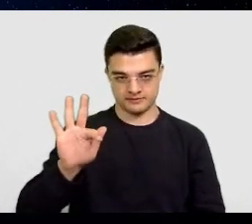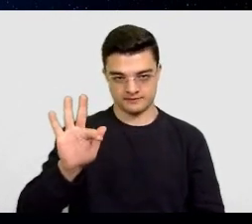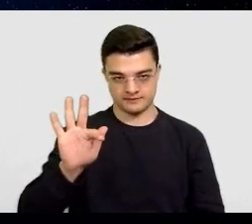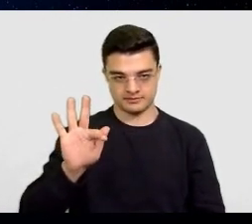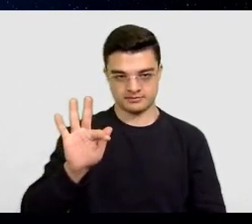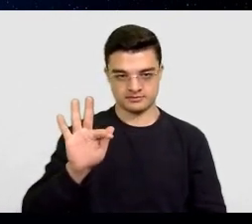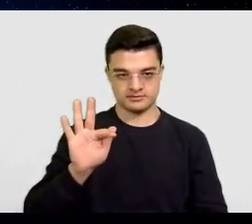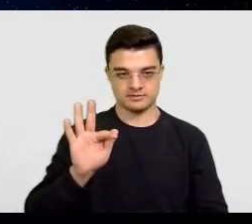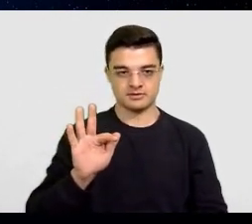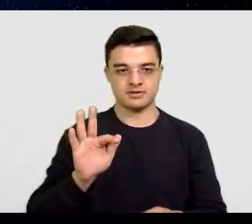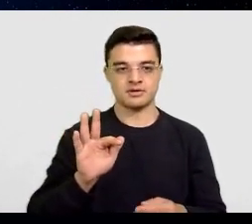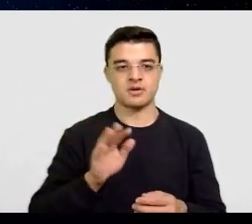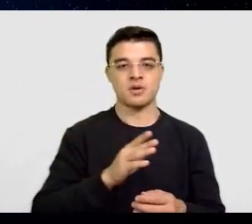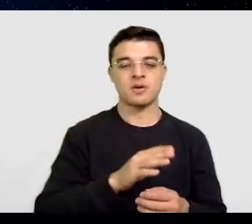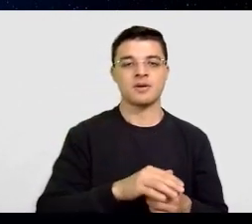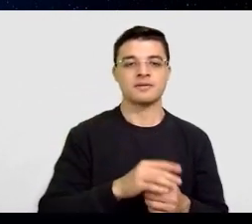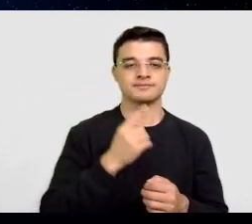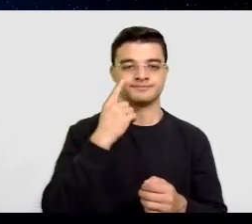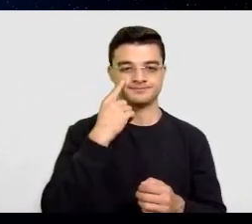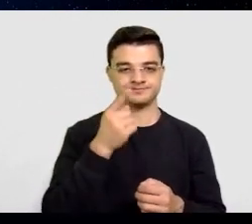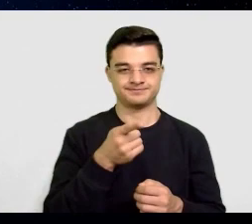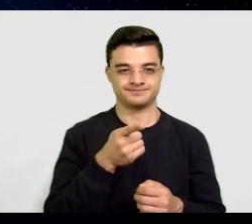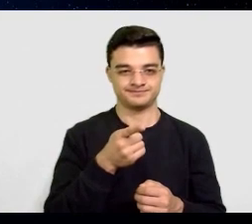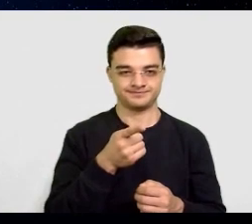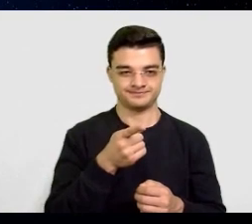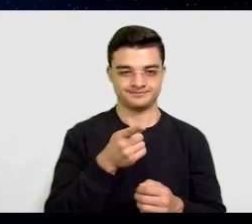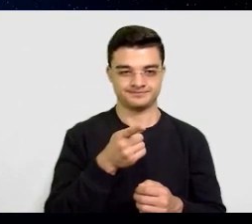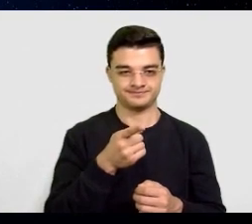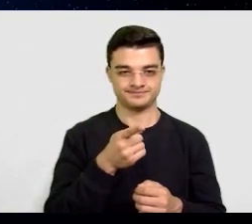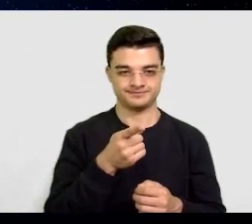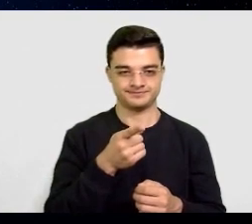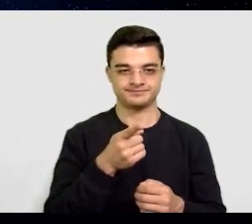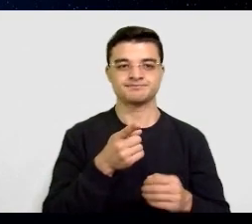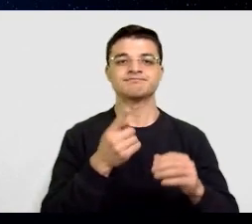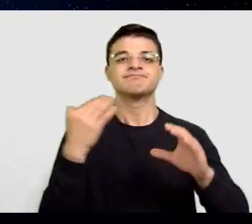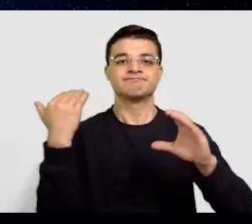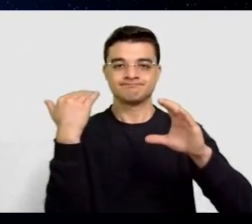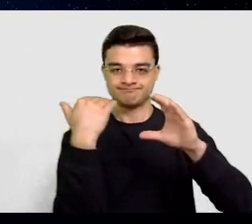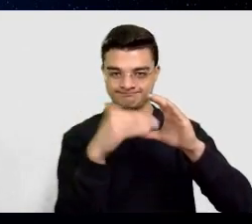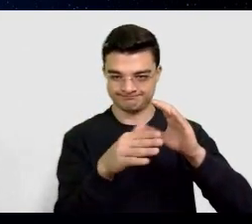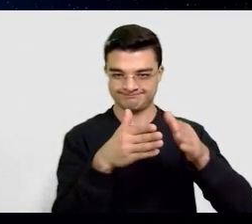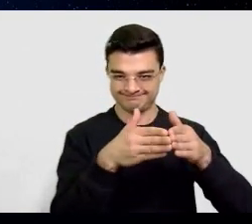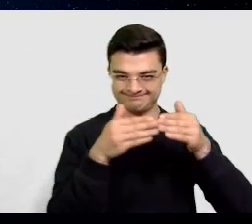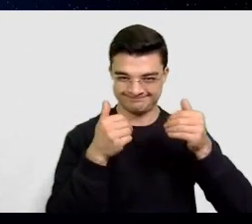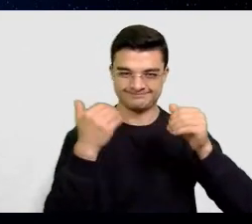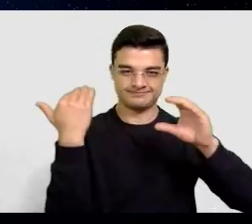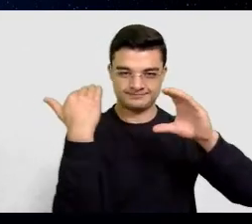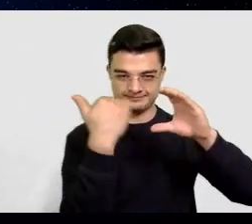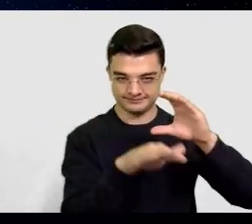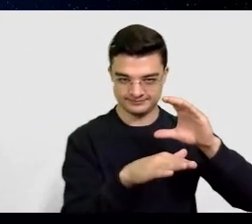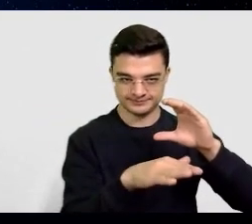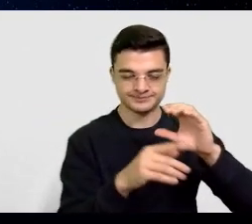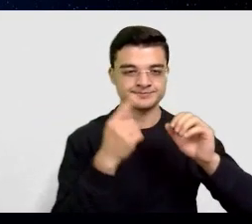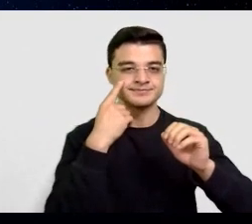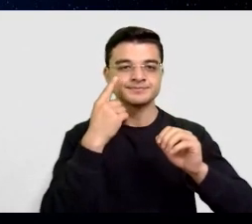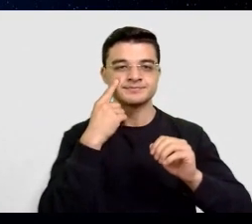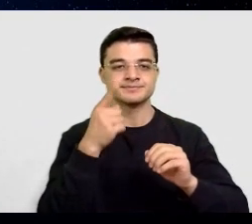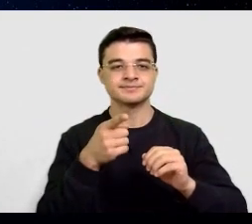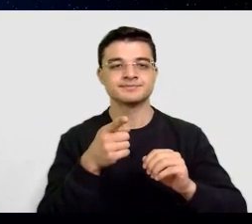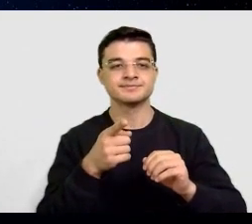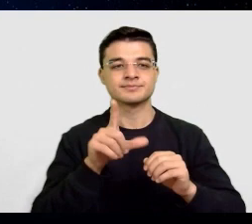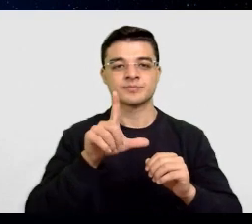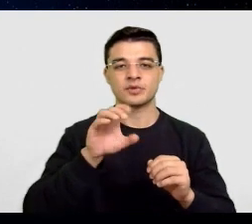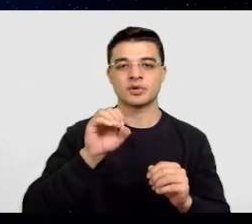o contra barra R contra barra N na aplicação. Então, eu enviei agora uma requisição. Vou mostrar aqui para vocês o log